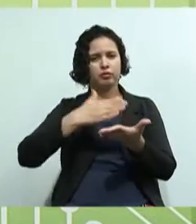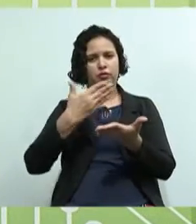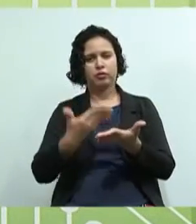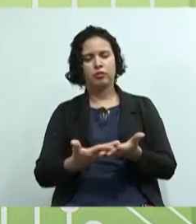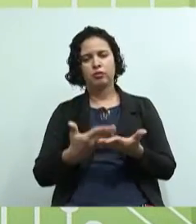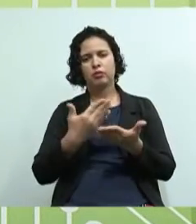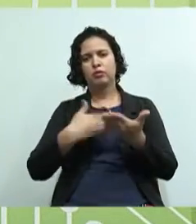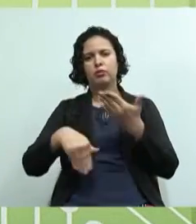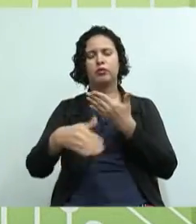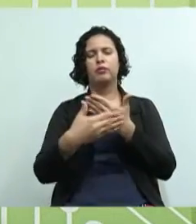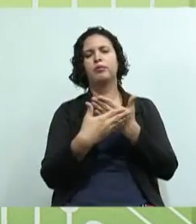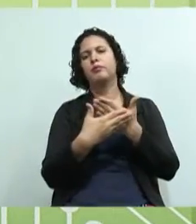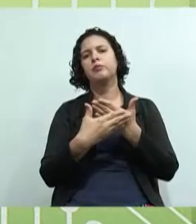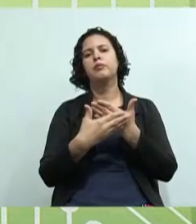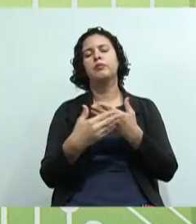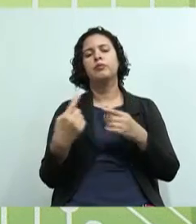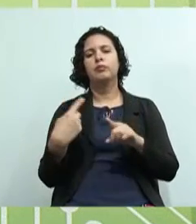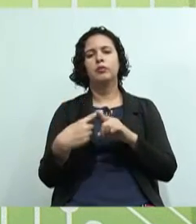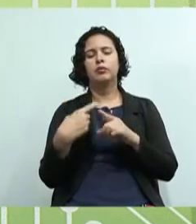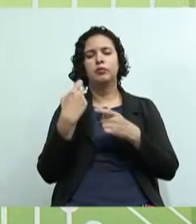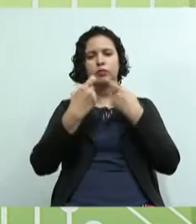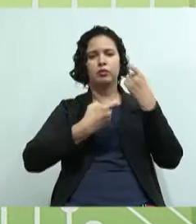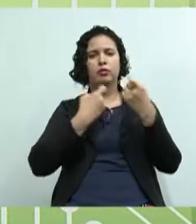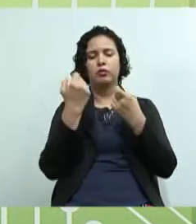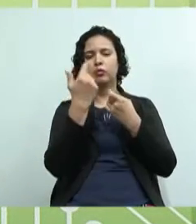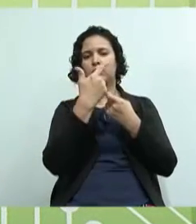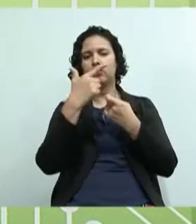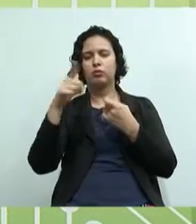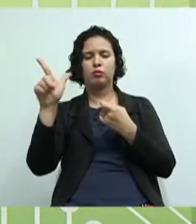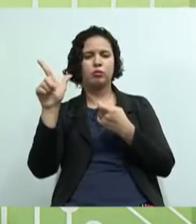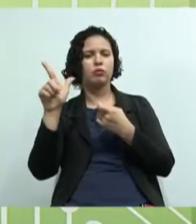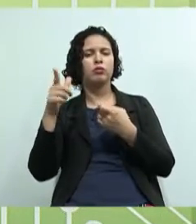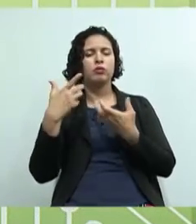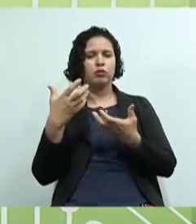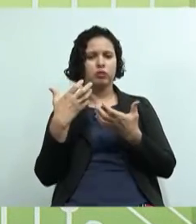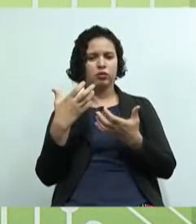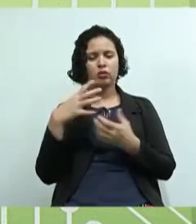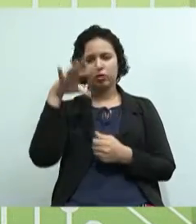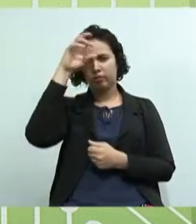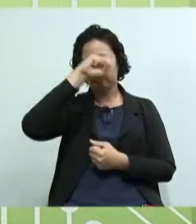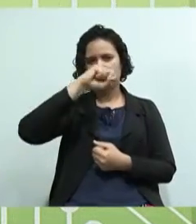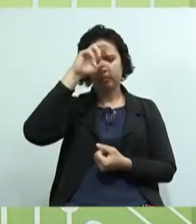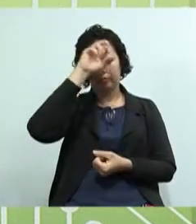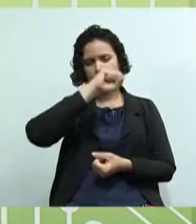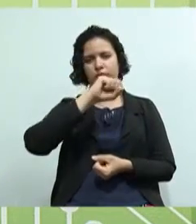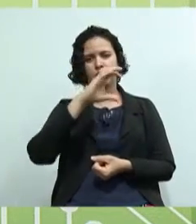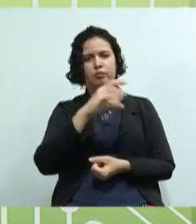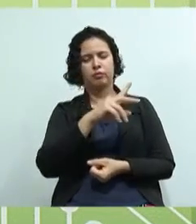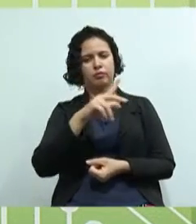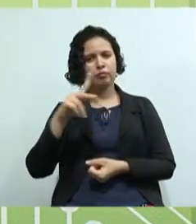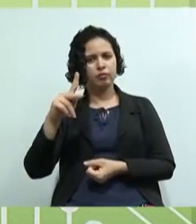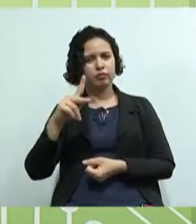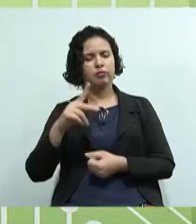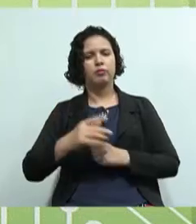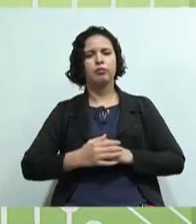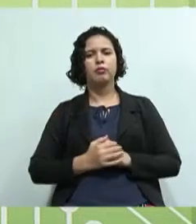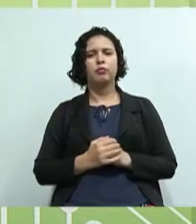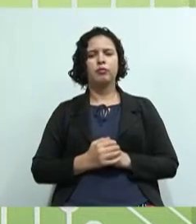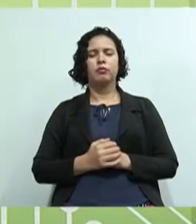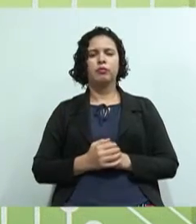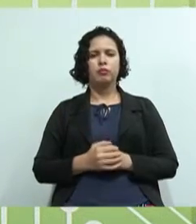a nossa aula, preocupando-se com outros, né, que também querem aprender sobre cooperativismo e tantas outras disciplinas.